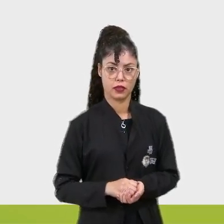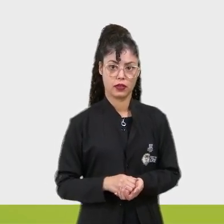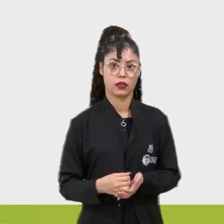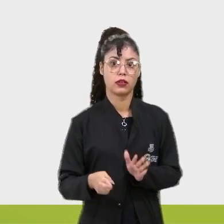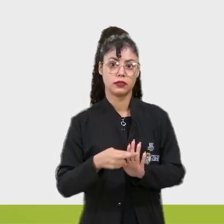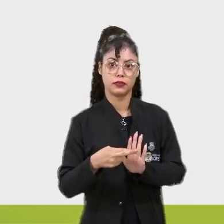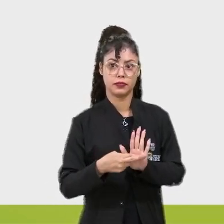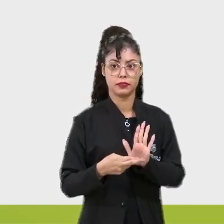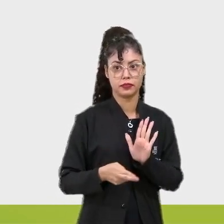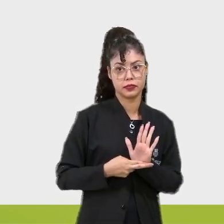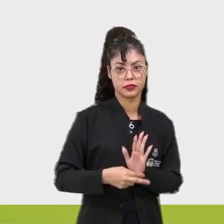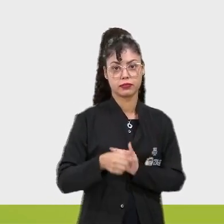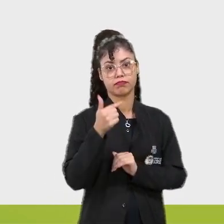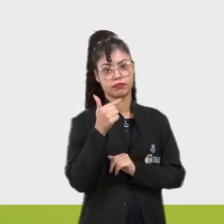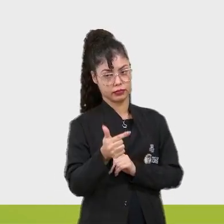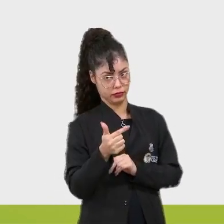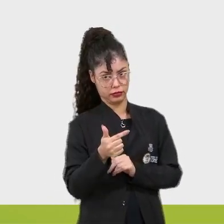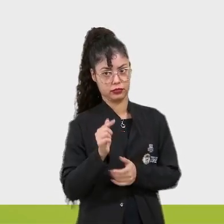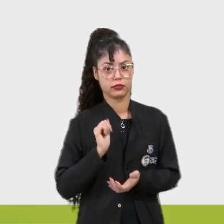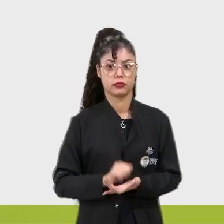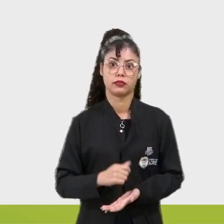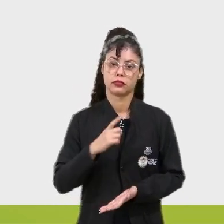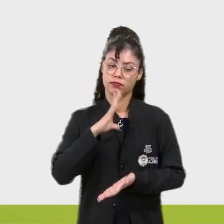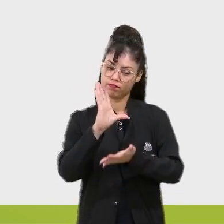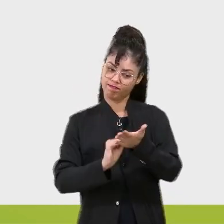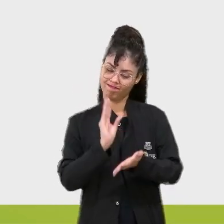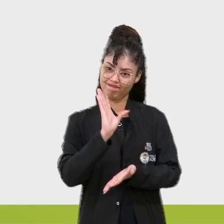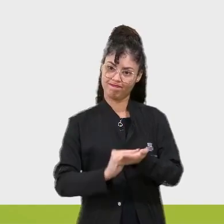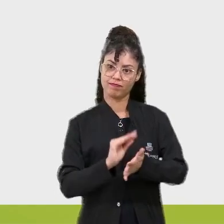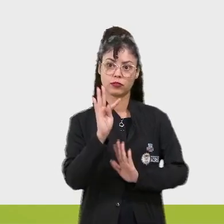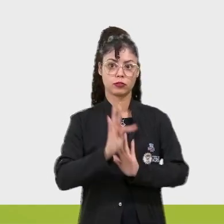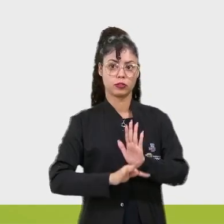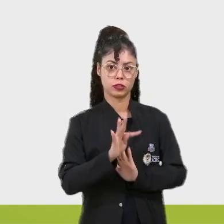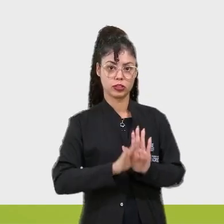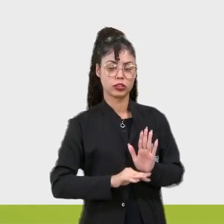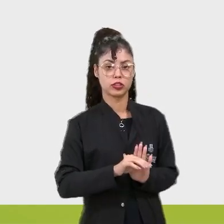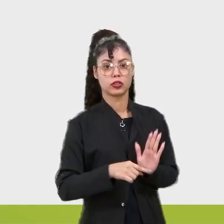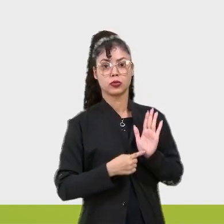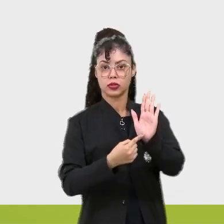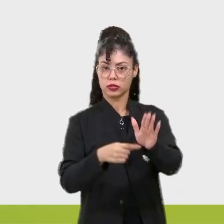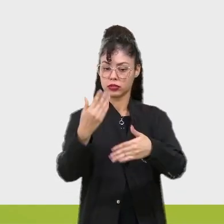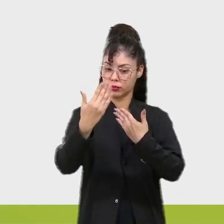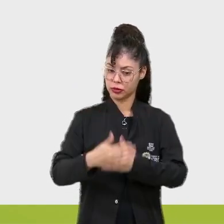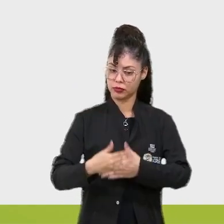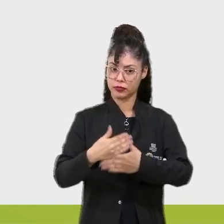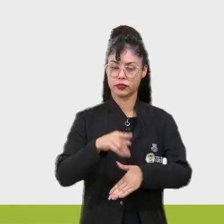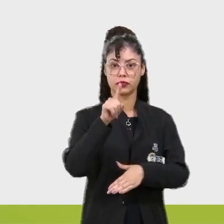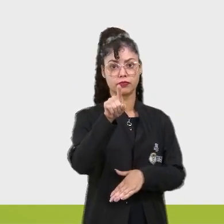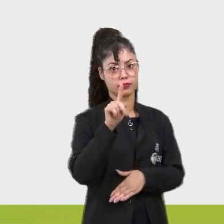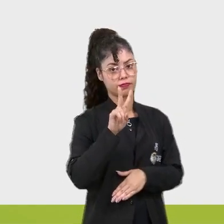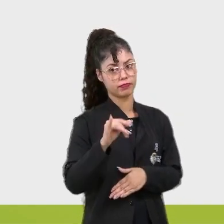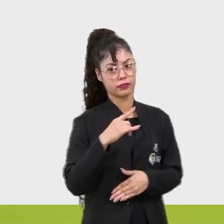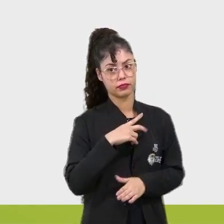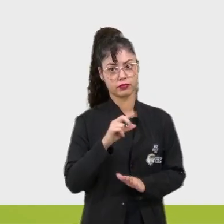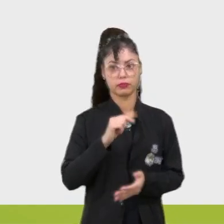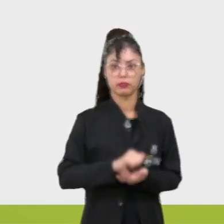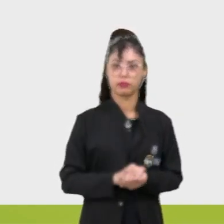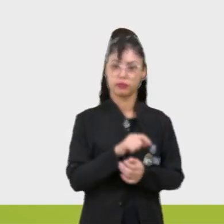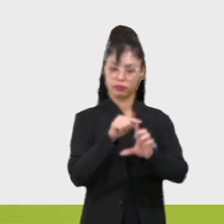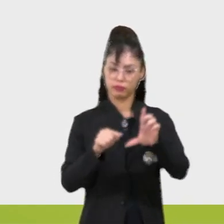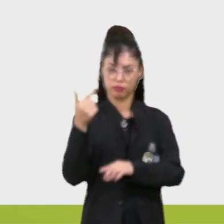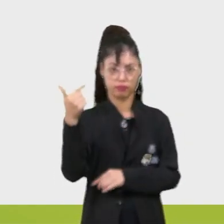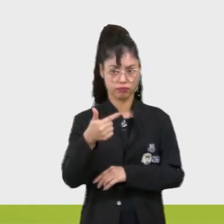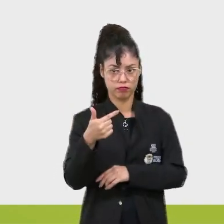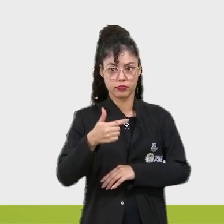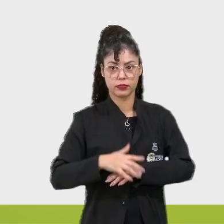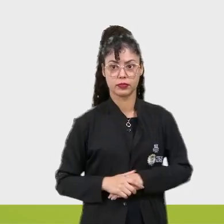nível 2, né? Se tem muitas cópias dos textos motivadores, né? Você vai ficar aqui no nível 2, ou